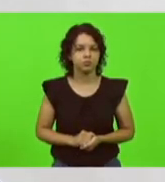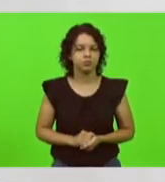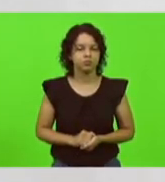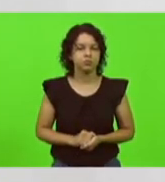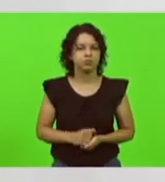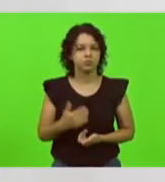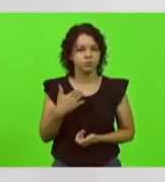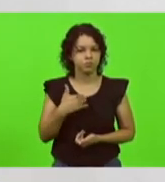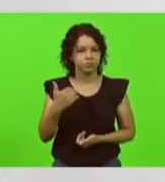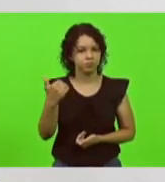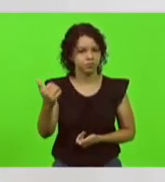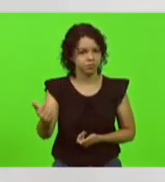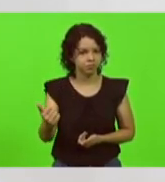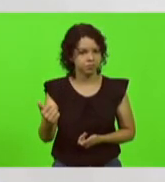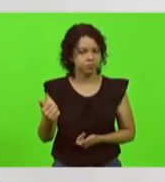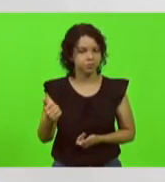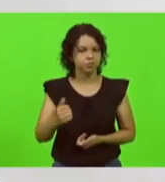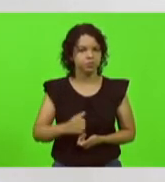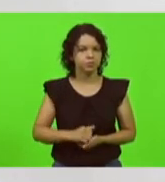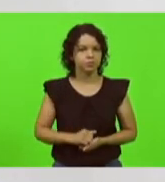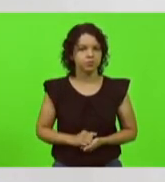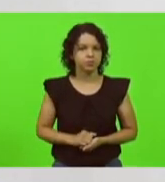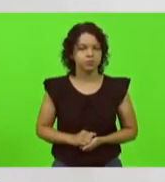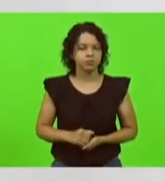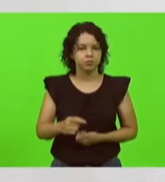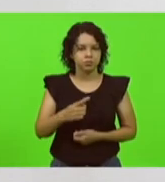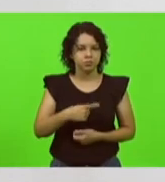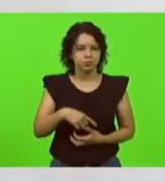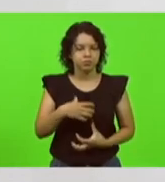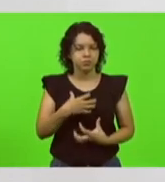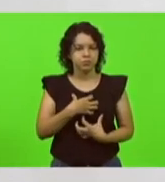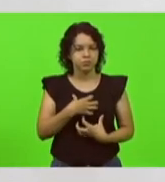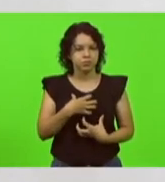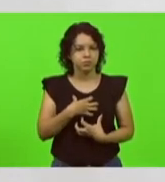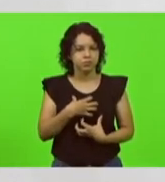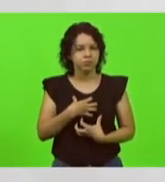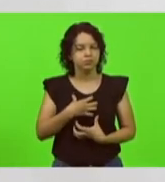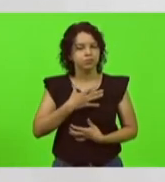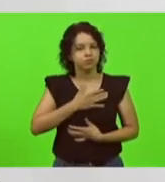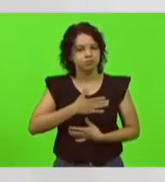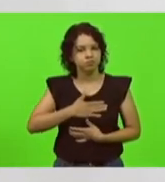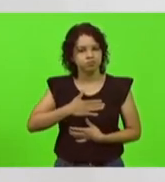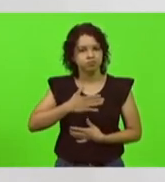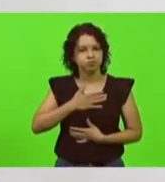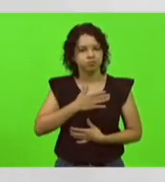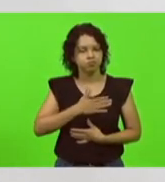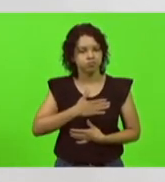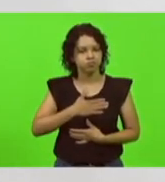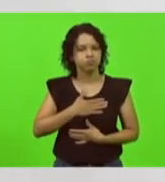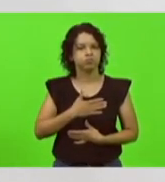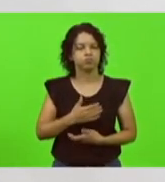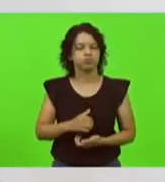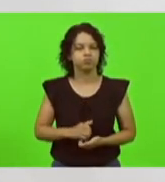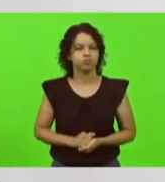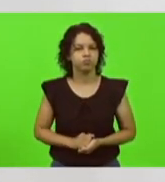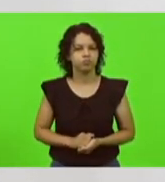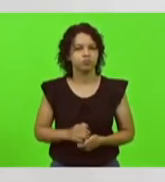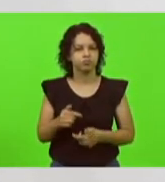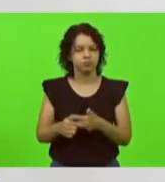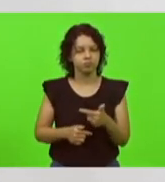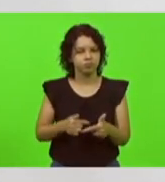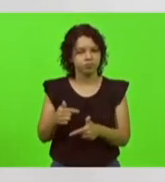convocado, a nossa gratidão, em nome da bancada, pelo serviço